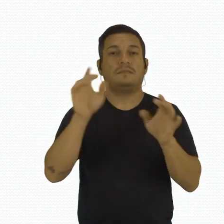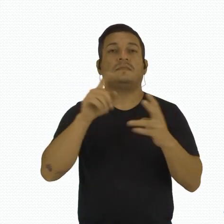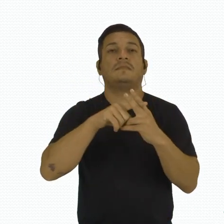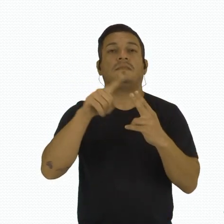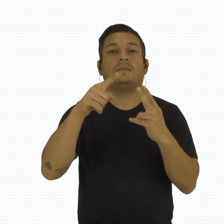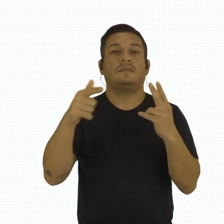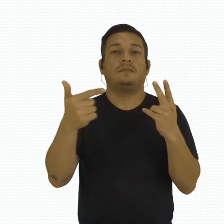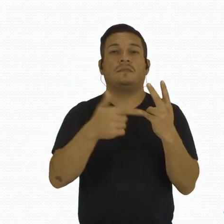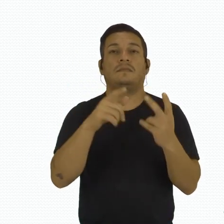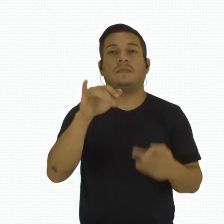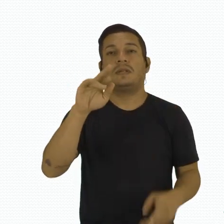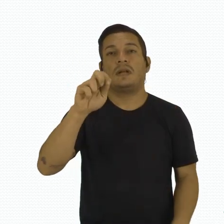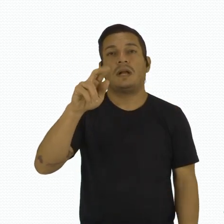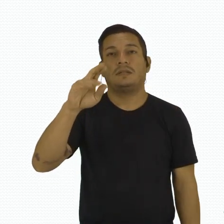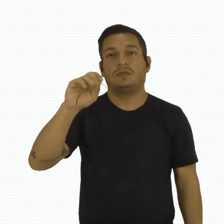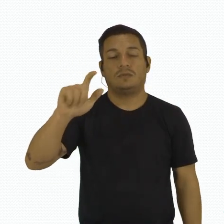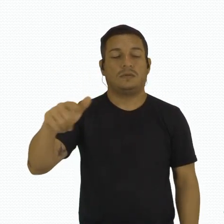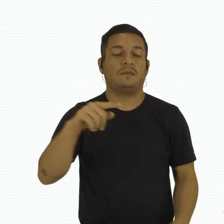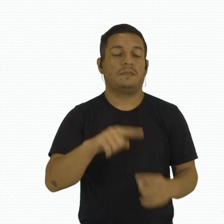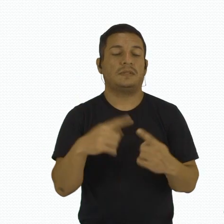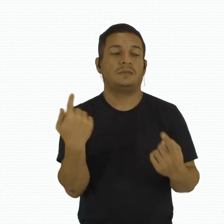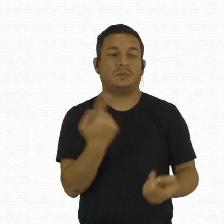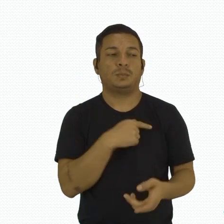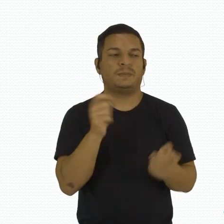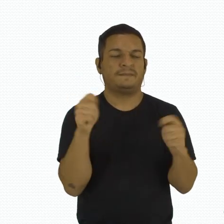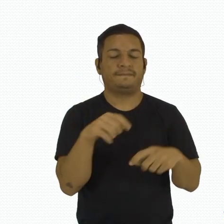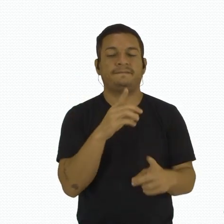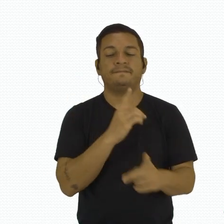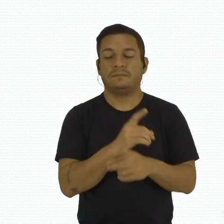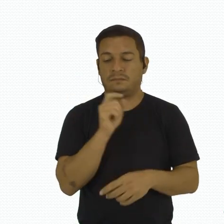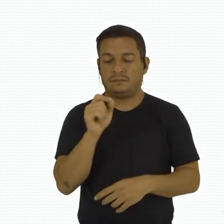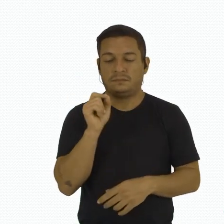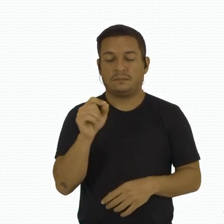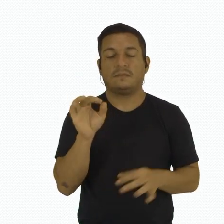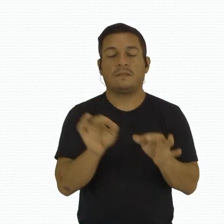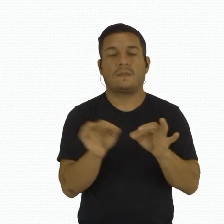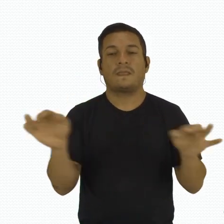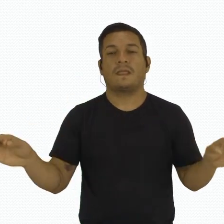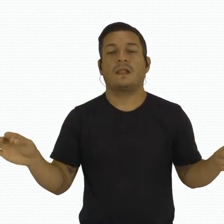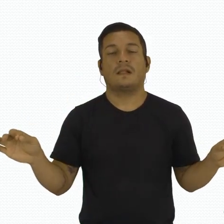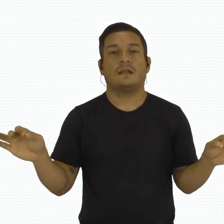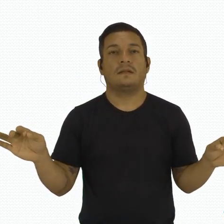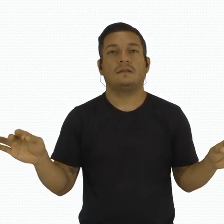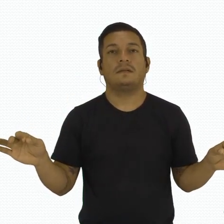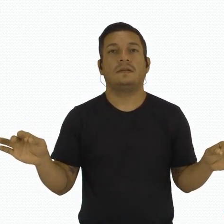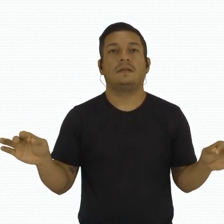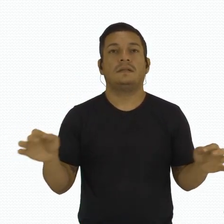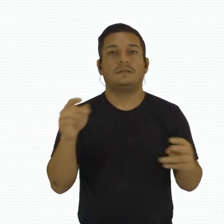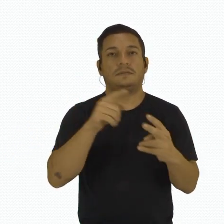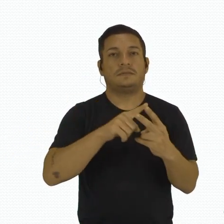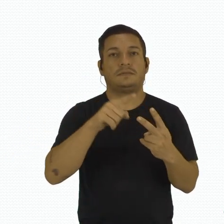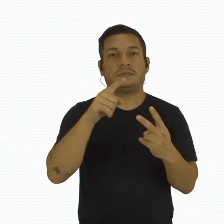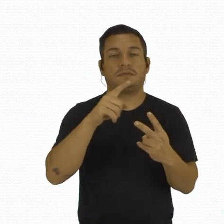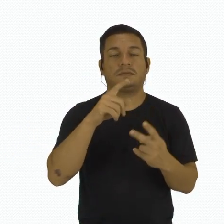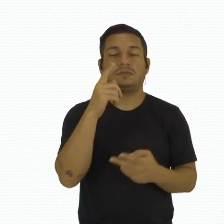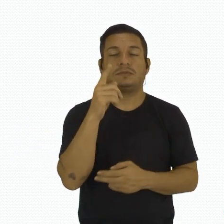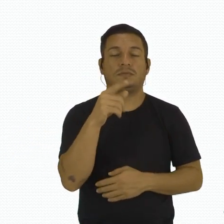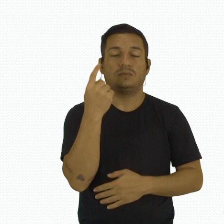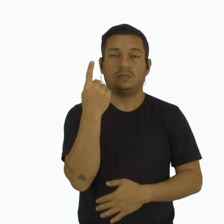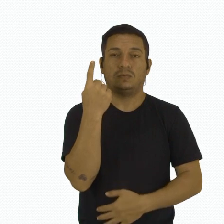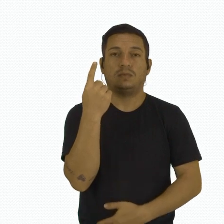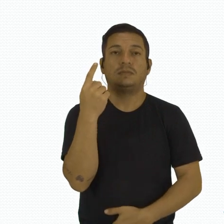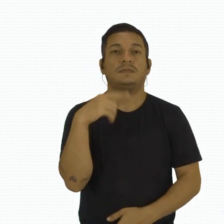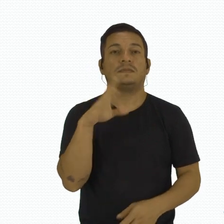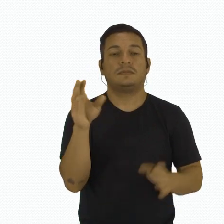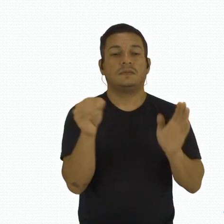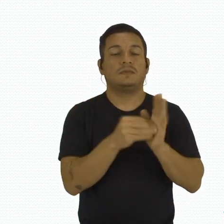que, geometricamente, nós podemos encontrar a raiz de 2 como sendo o comprimento da diagonal de um quadrado de lado 1. Se você